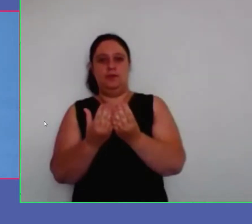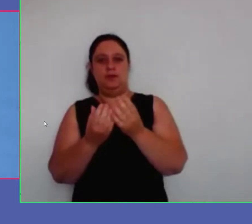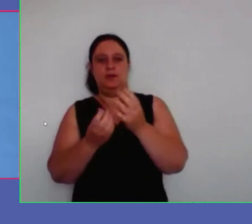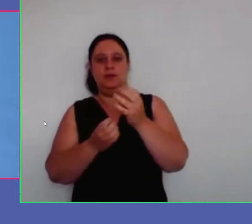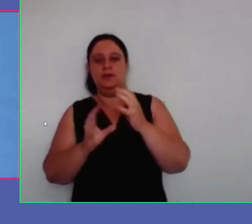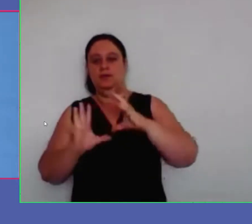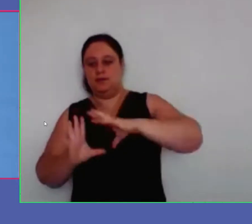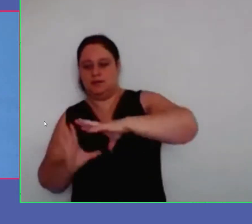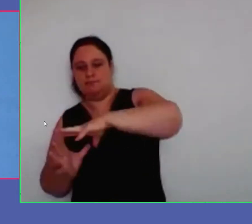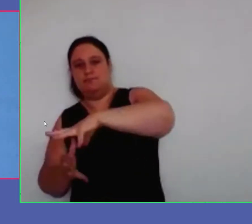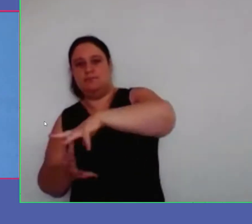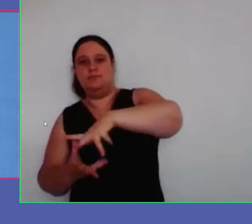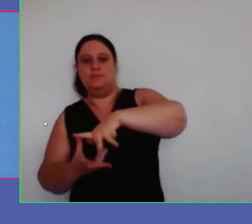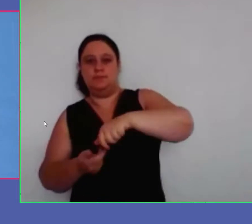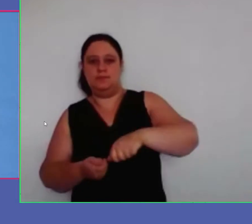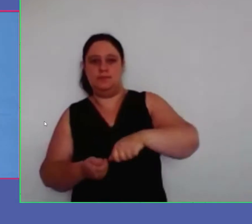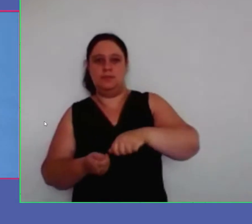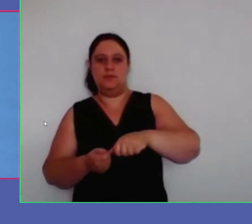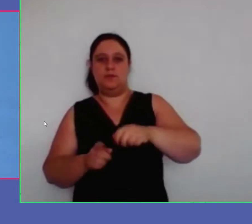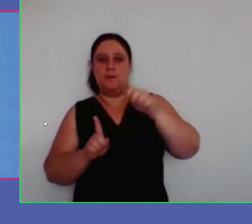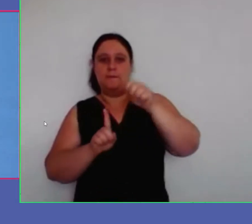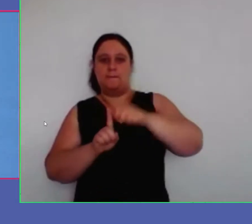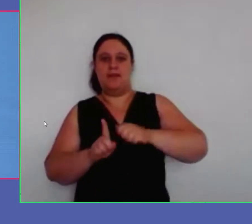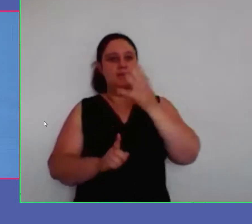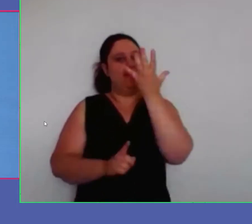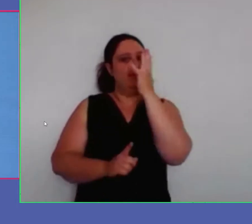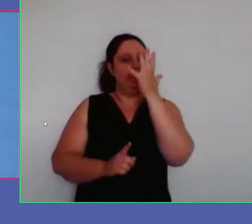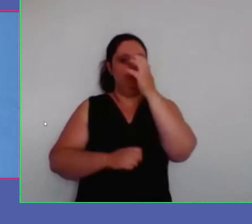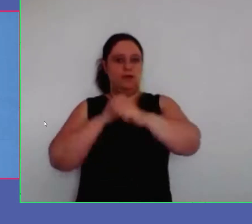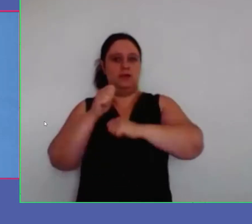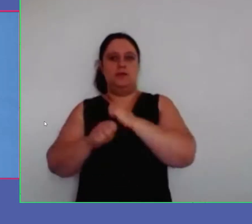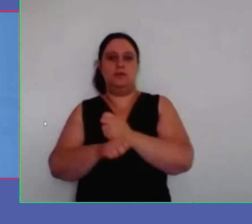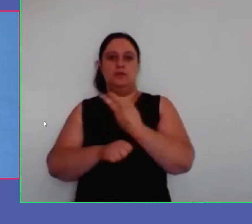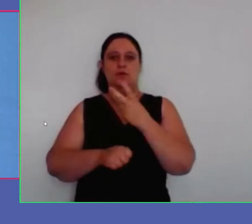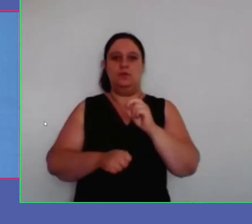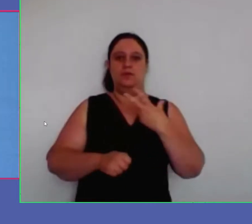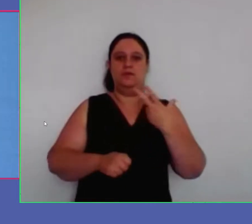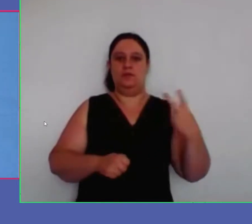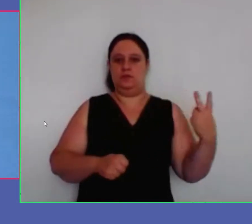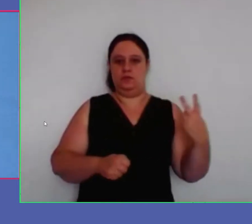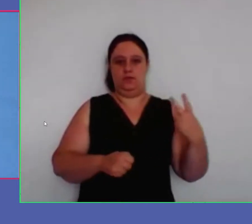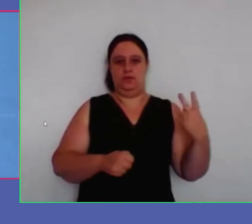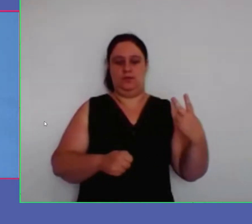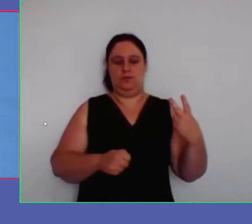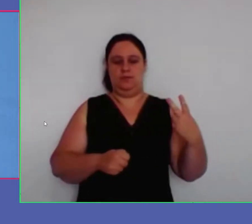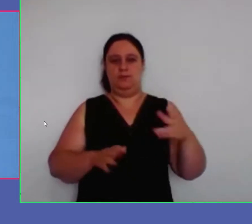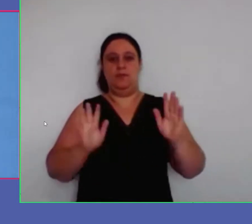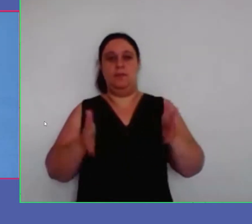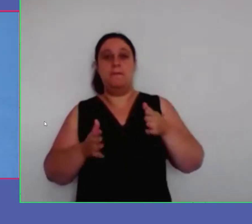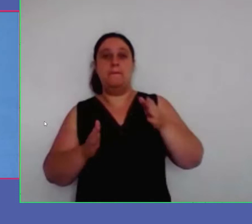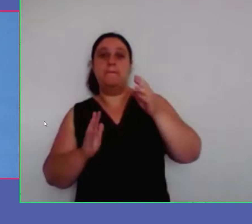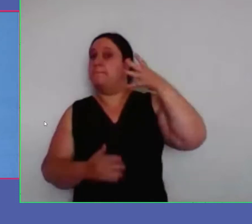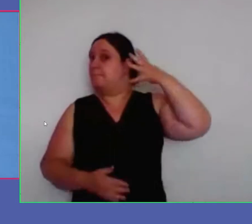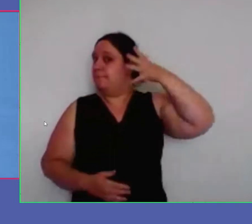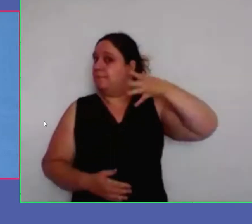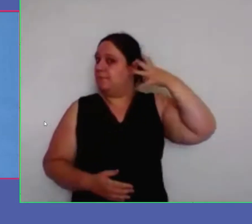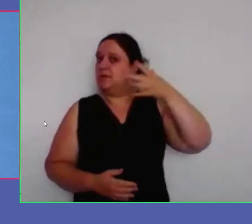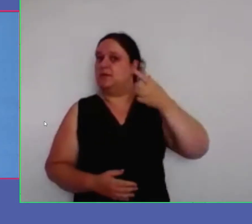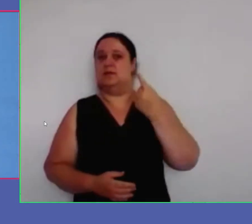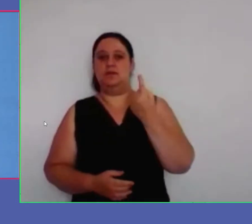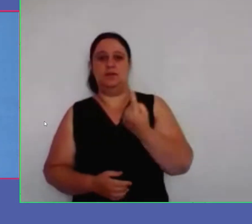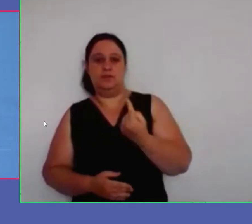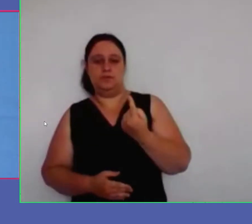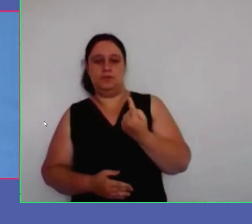Internacional de fevereiro de 2022. A primeira mensagem será